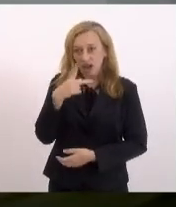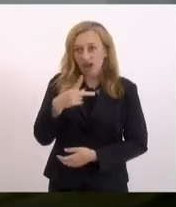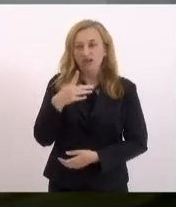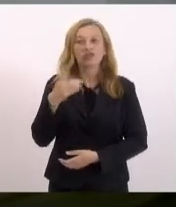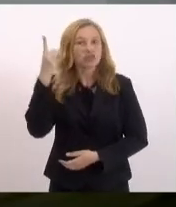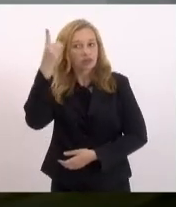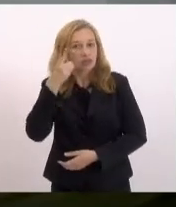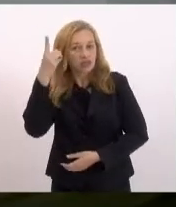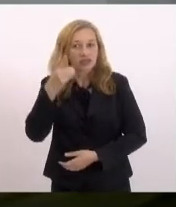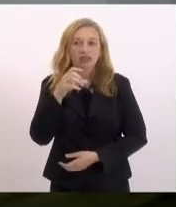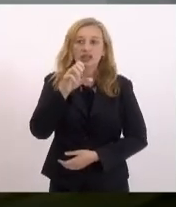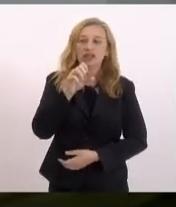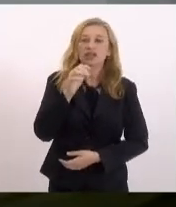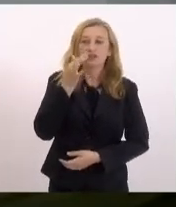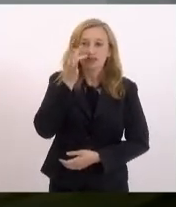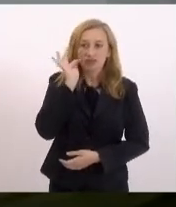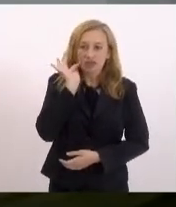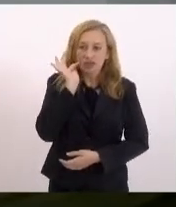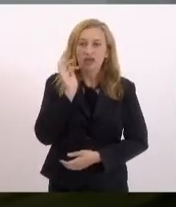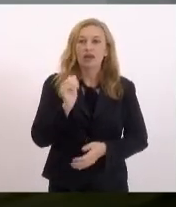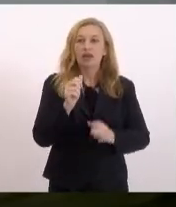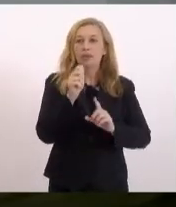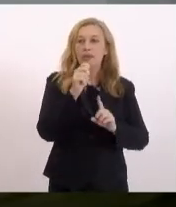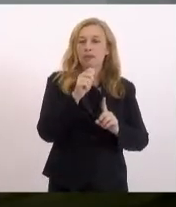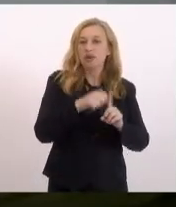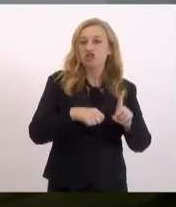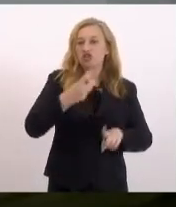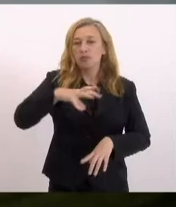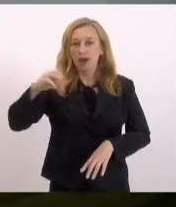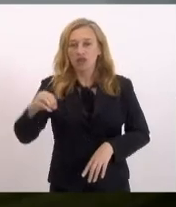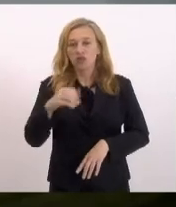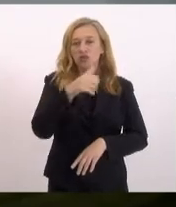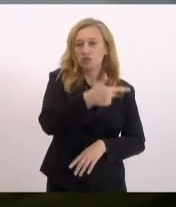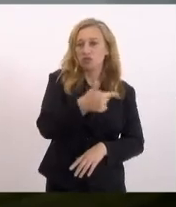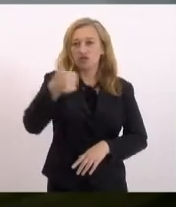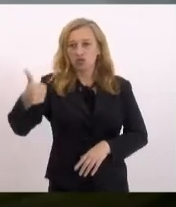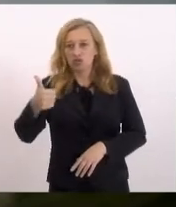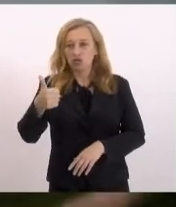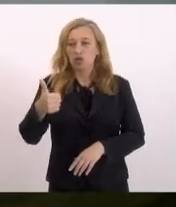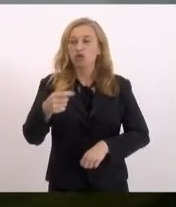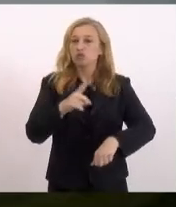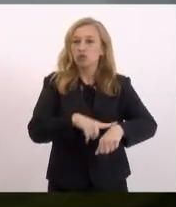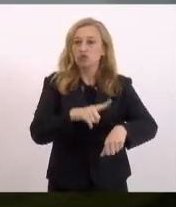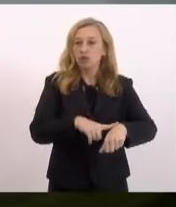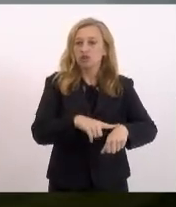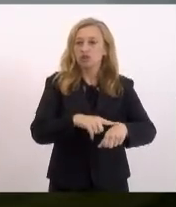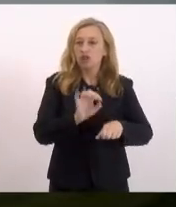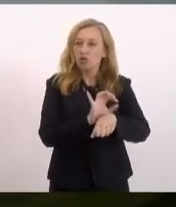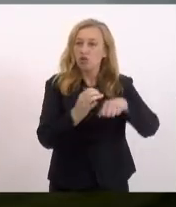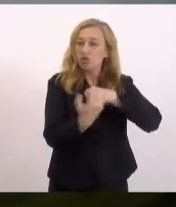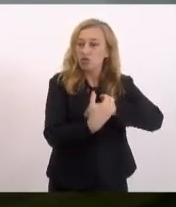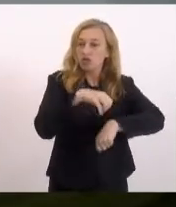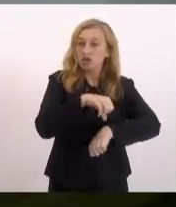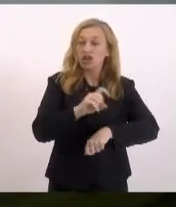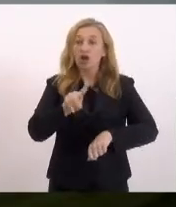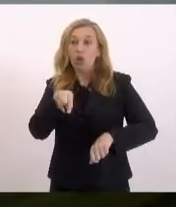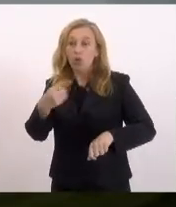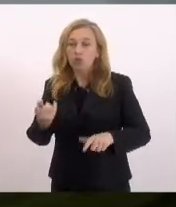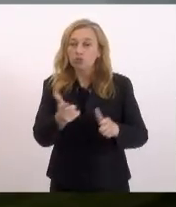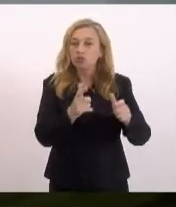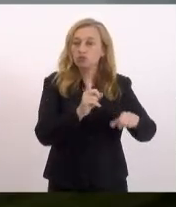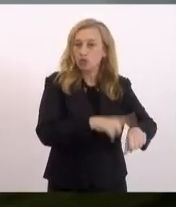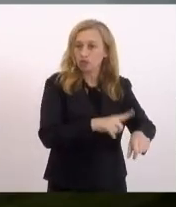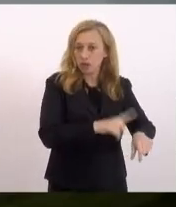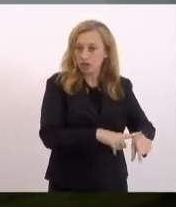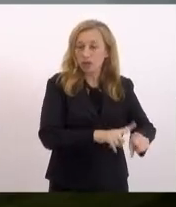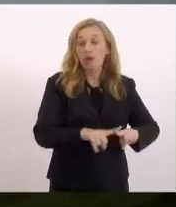Serafim, que em março de 2021, o momento da Covid era um outro momento do atual momento, mas